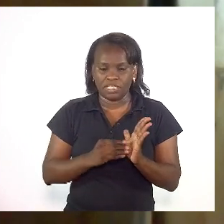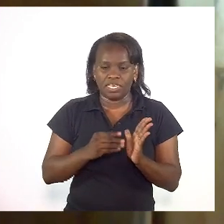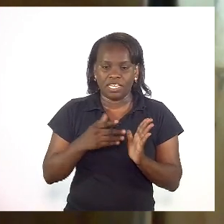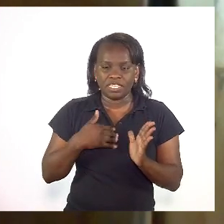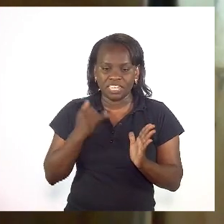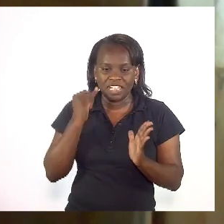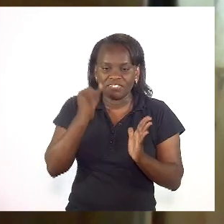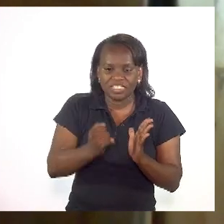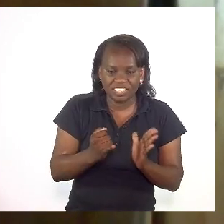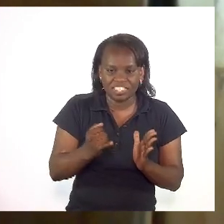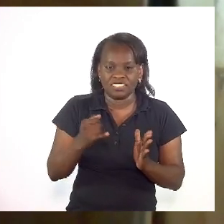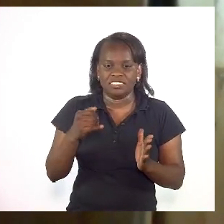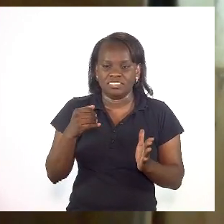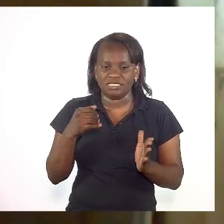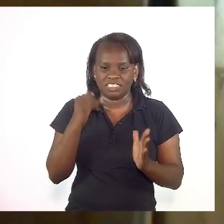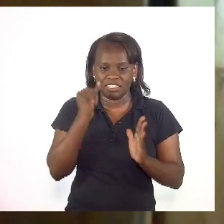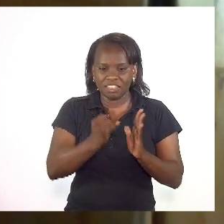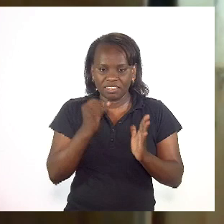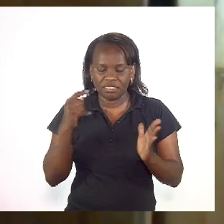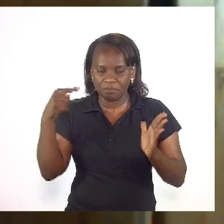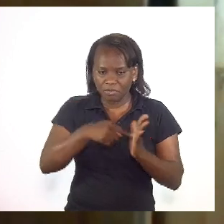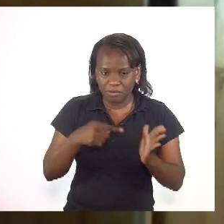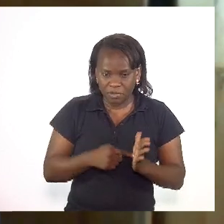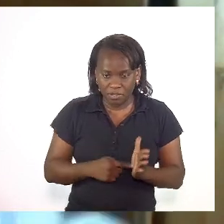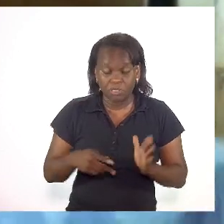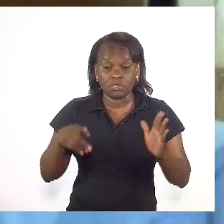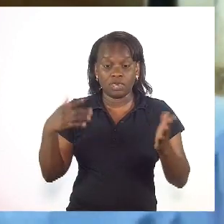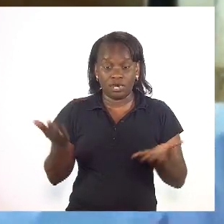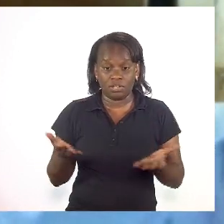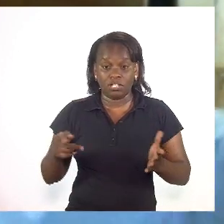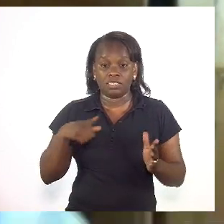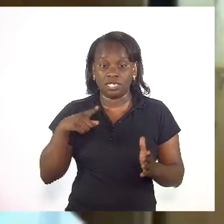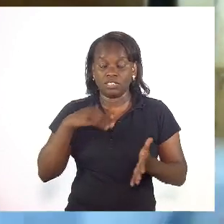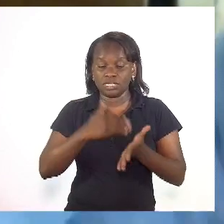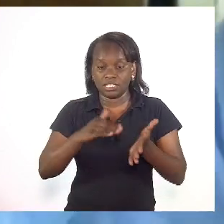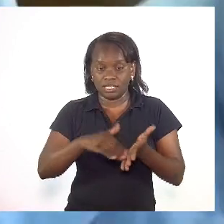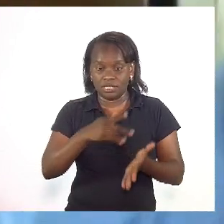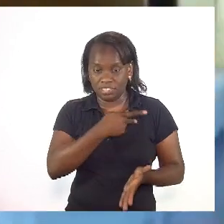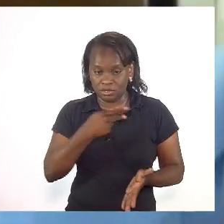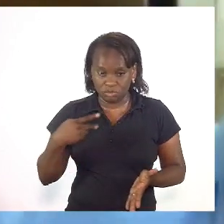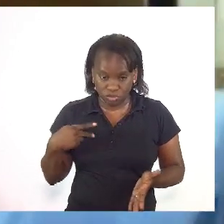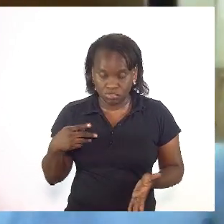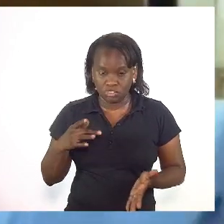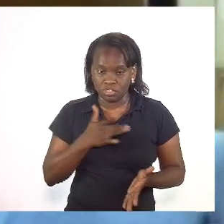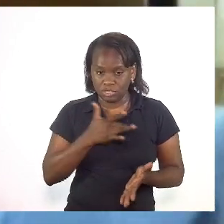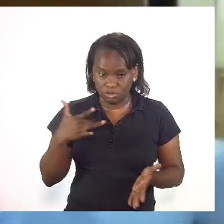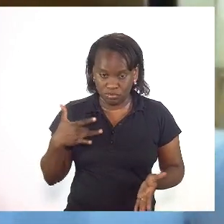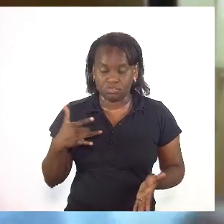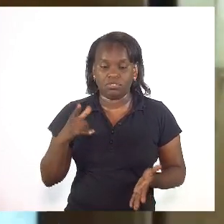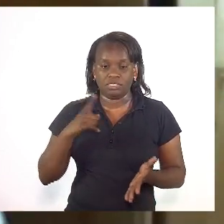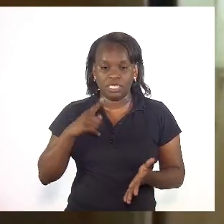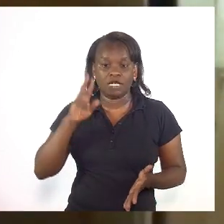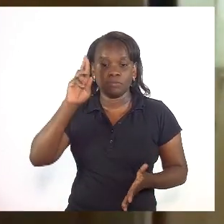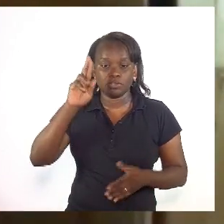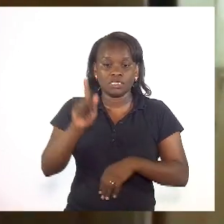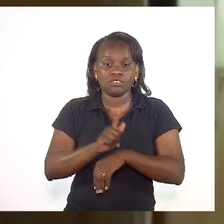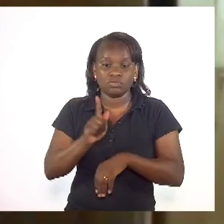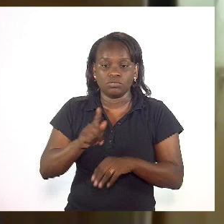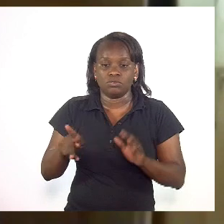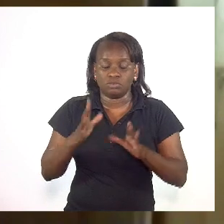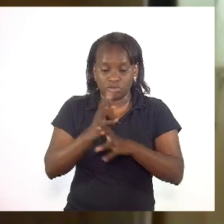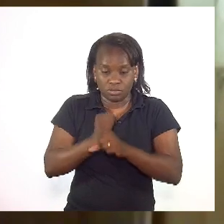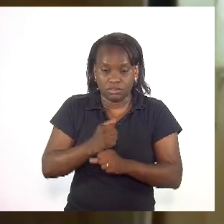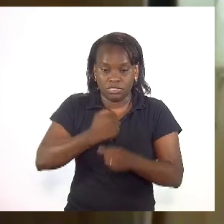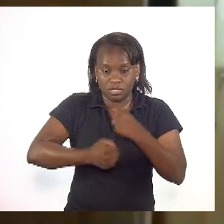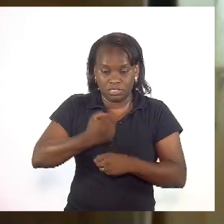premiadas, a delação premiada do então secretário de Saúde, que era o gestor da conta de 2019,